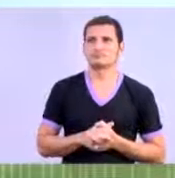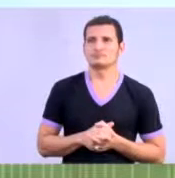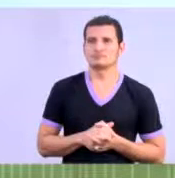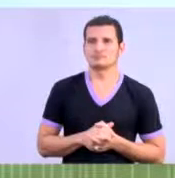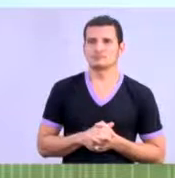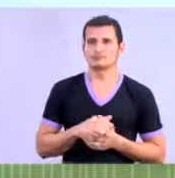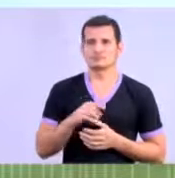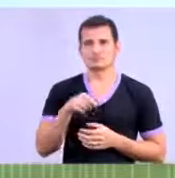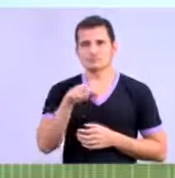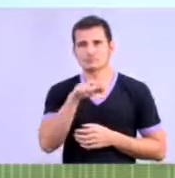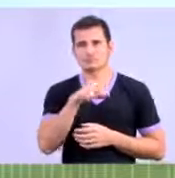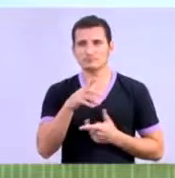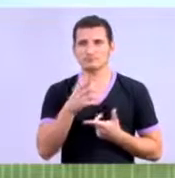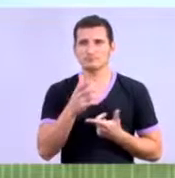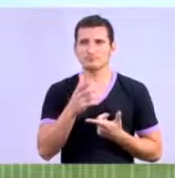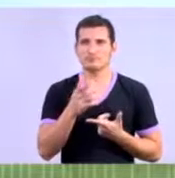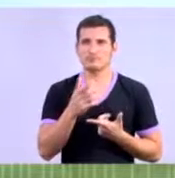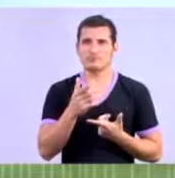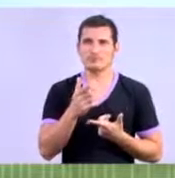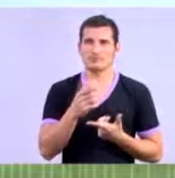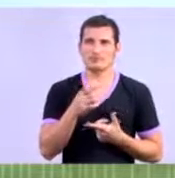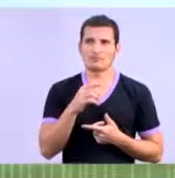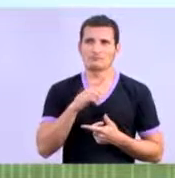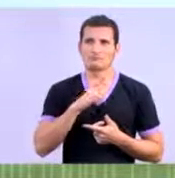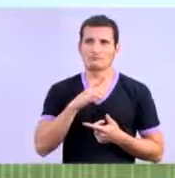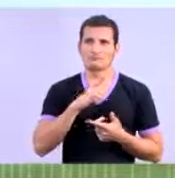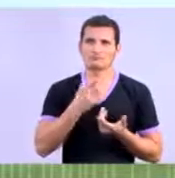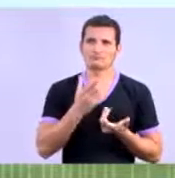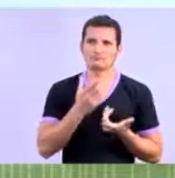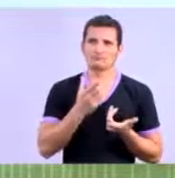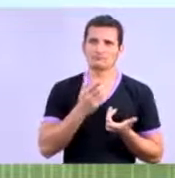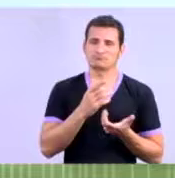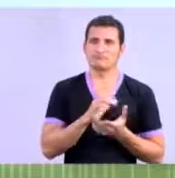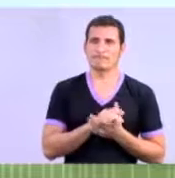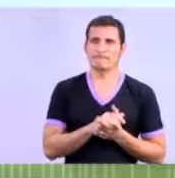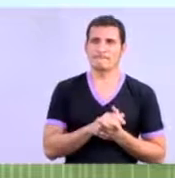essas implementações já estão muito bem documentadas ao longo aí